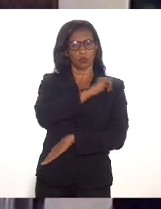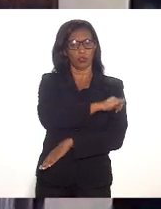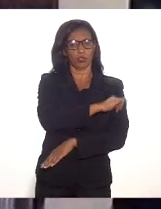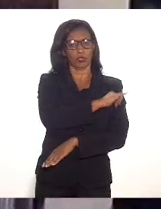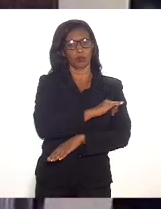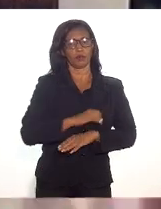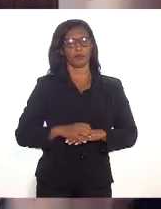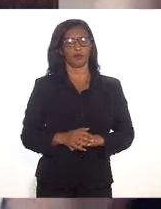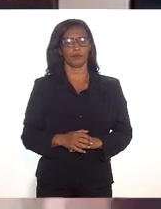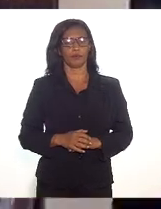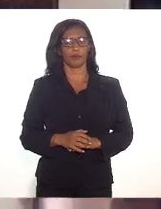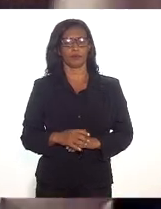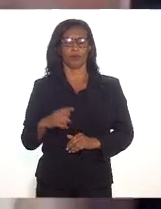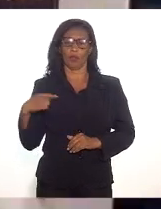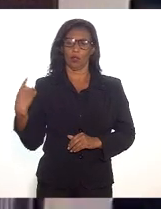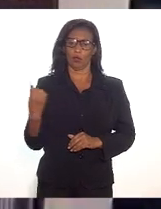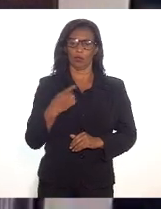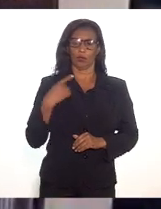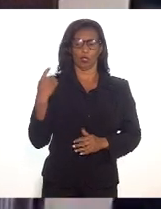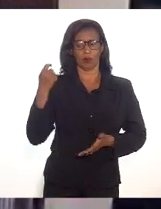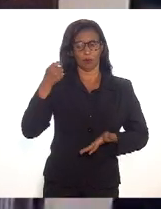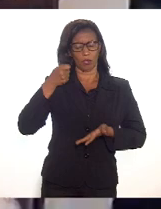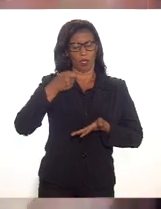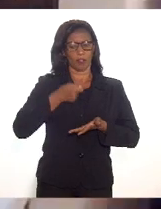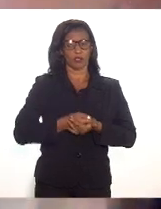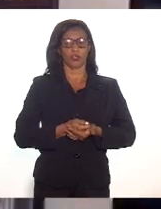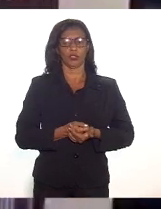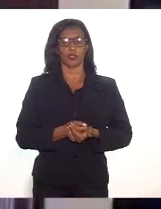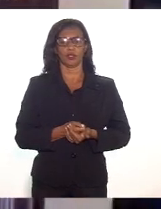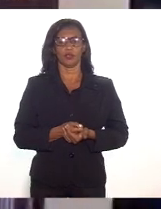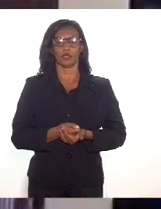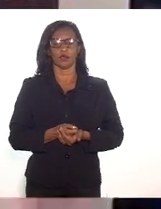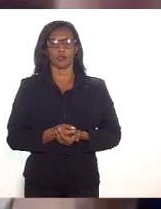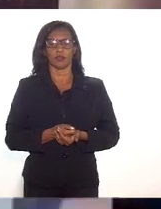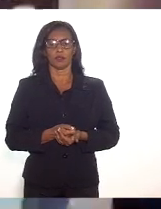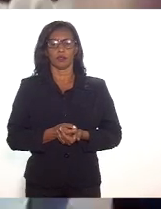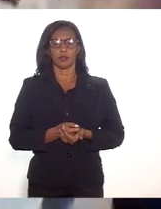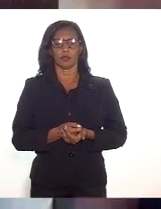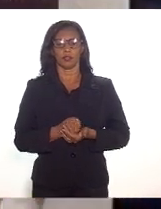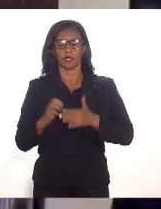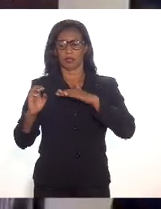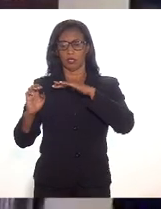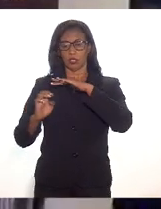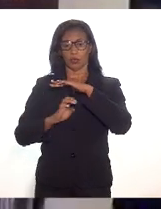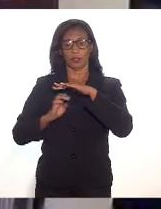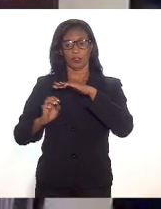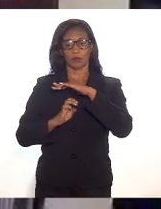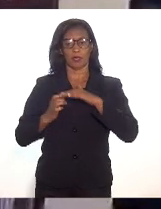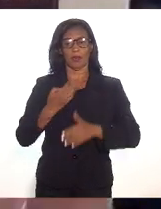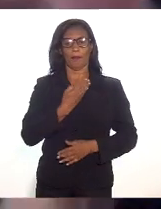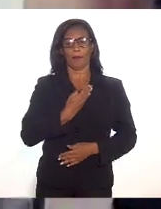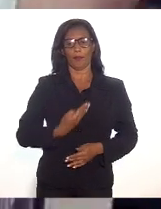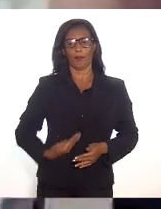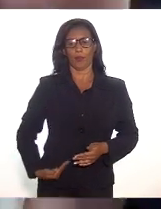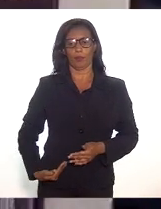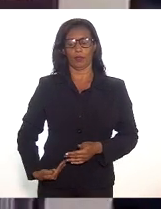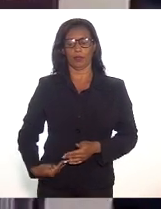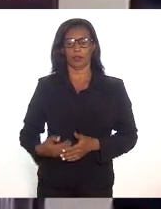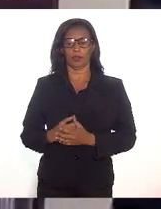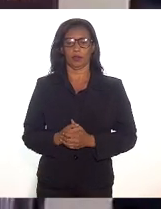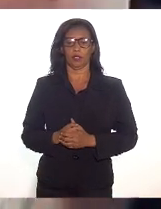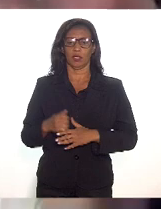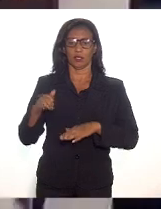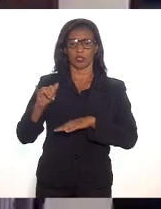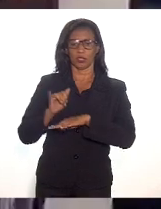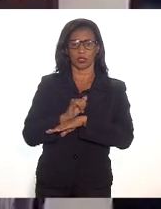Janeiro, nós devemos garantir que sejam empresas públicas e